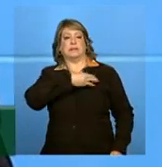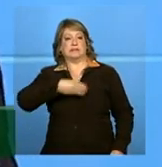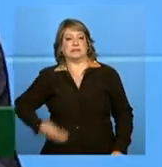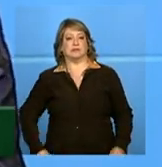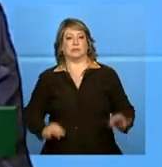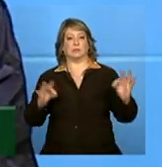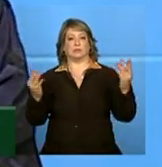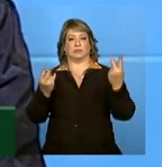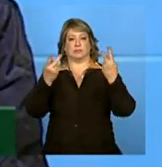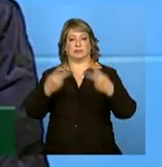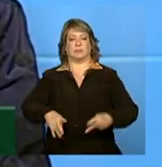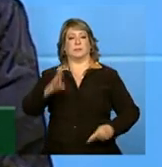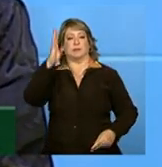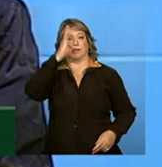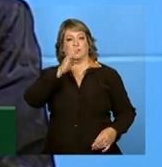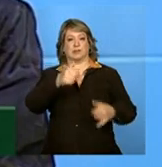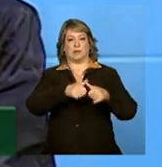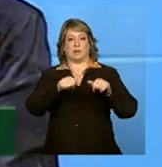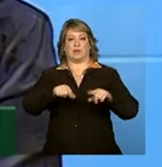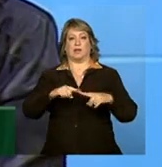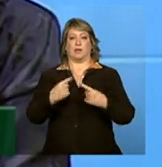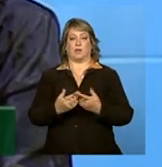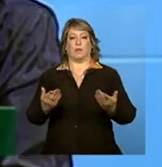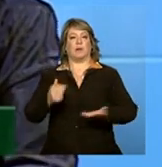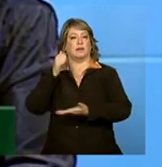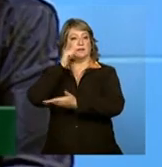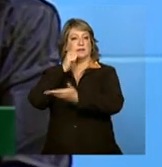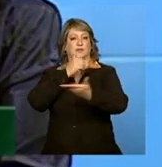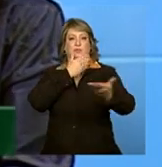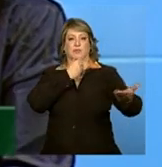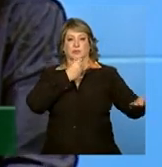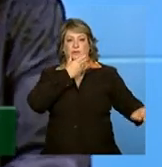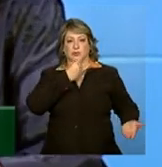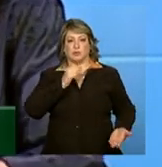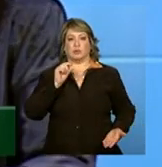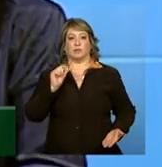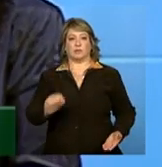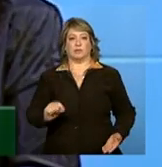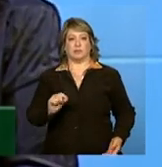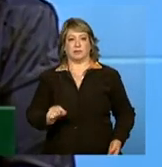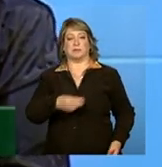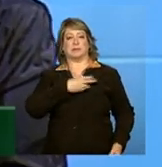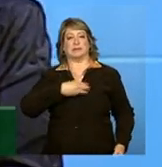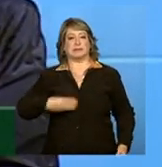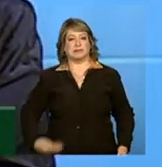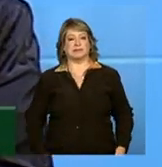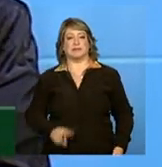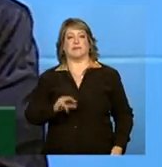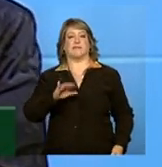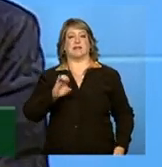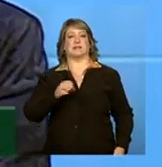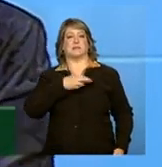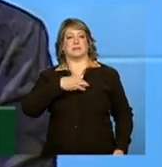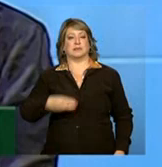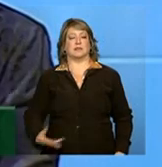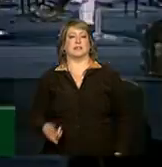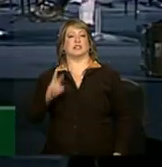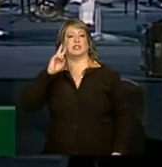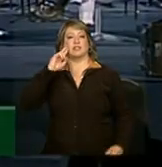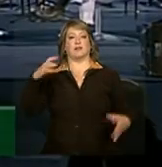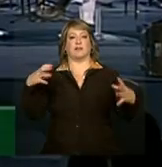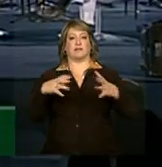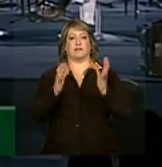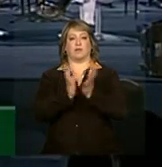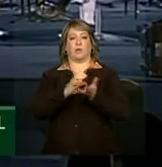ministros brasileiros aqui presentes, senhoras e senhores ministros, vice-ministros, chefes de